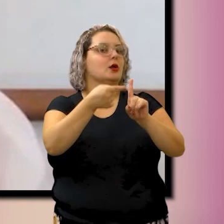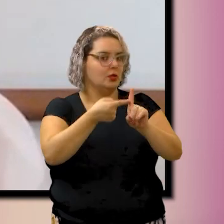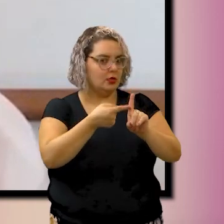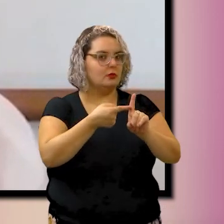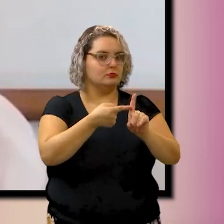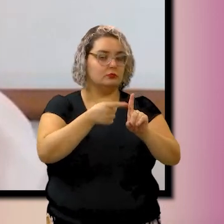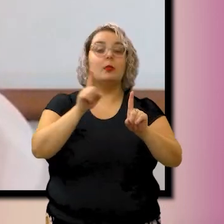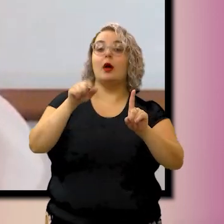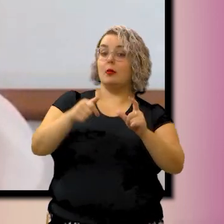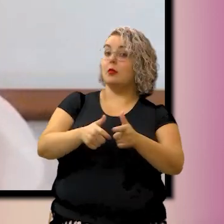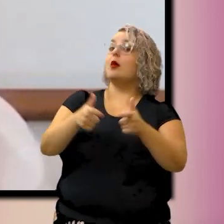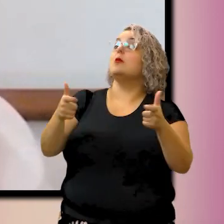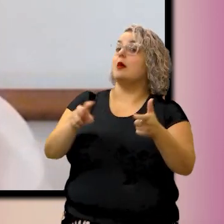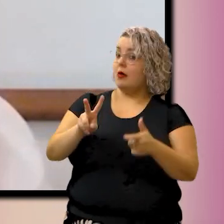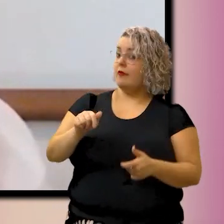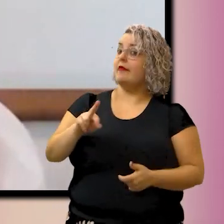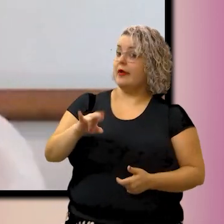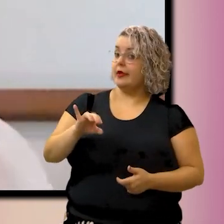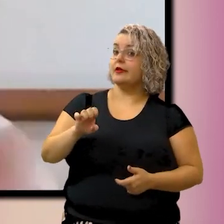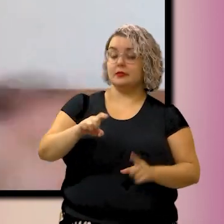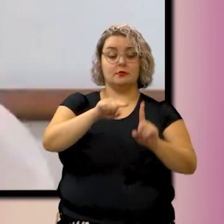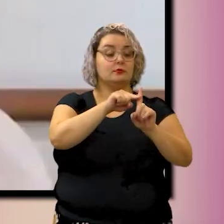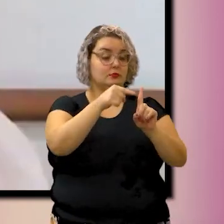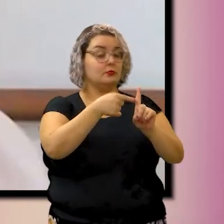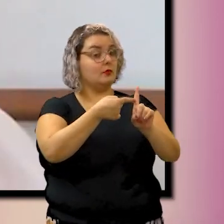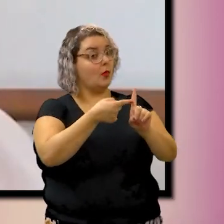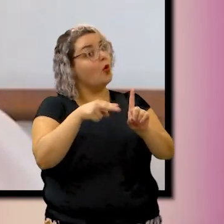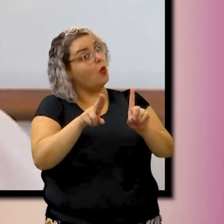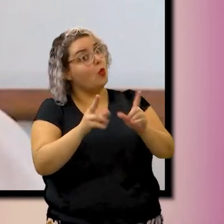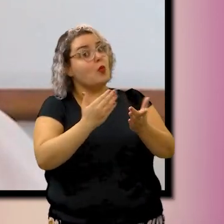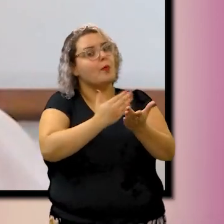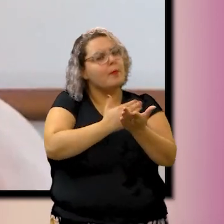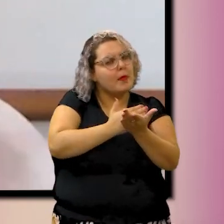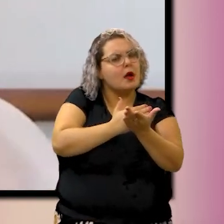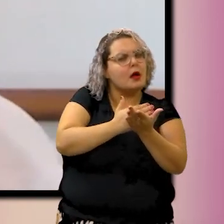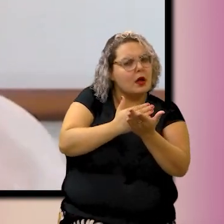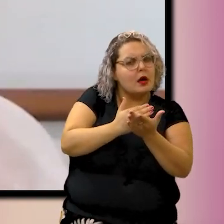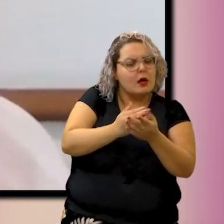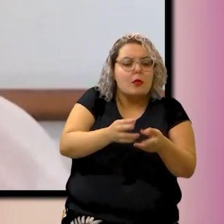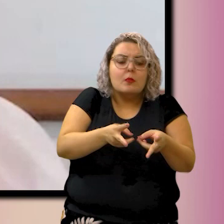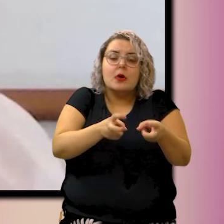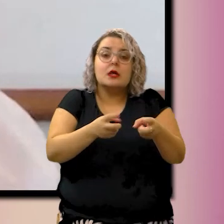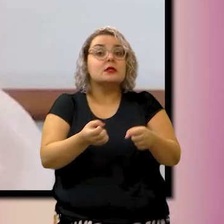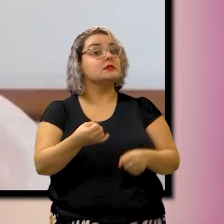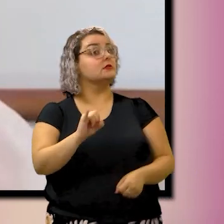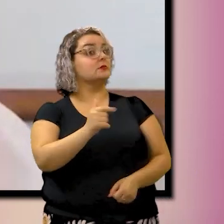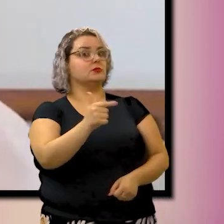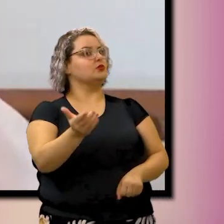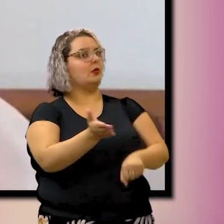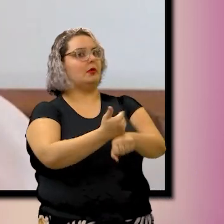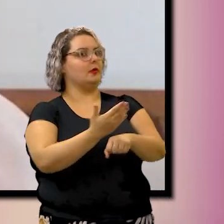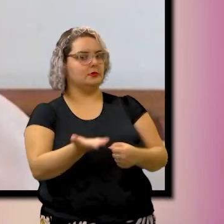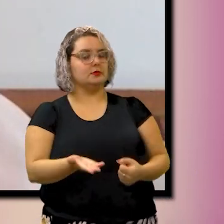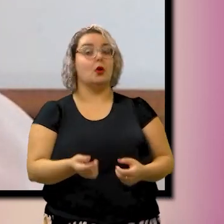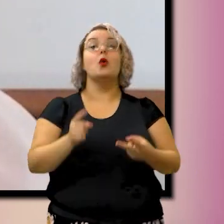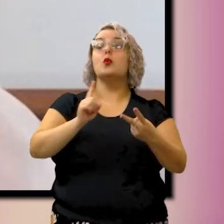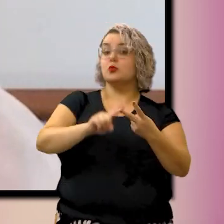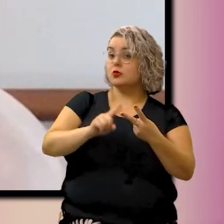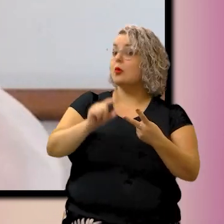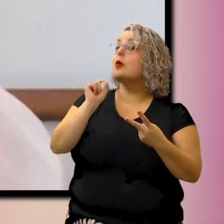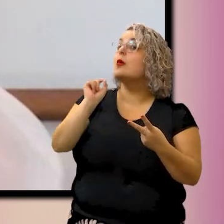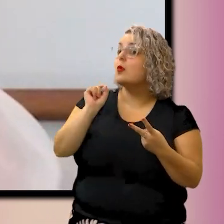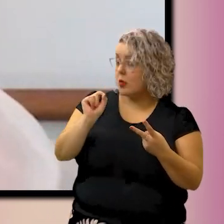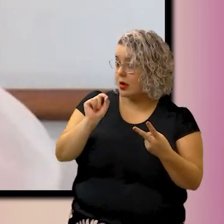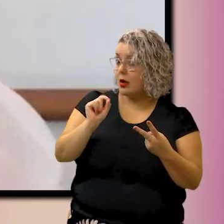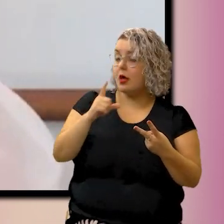fator para aumentar varizes na gestação ou começar a aparecer se a pessoa não tinha antes. O segundo fator